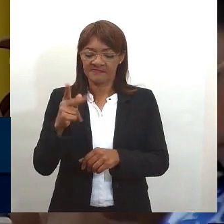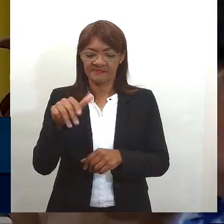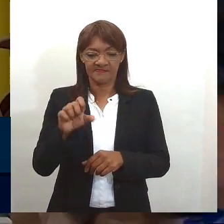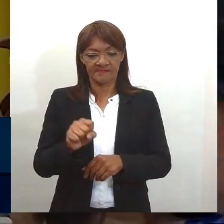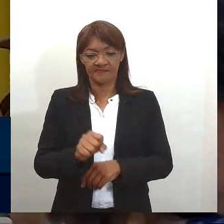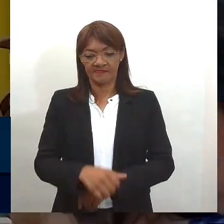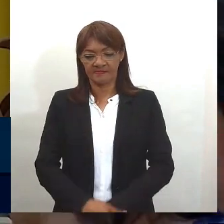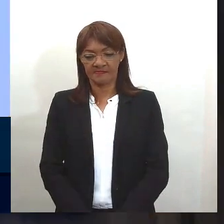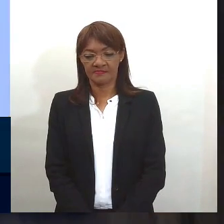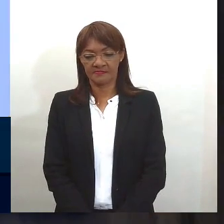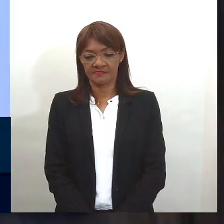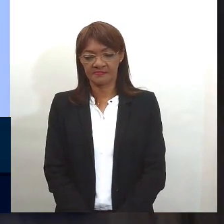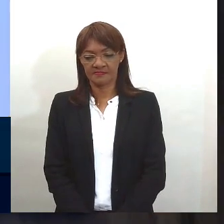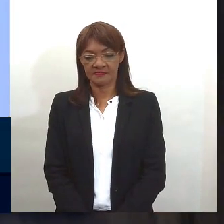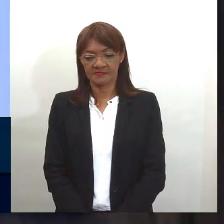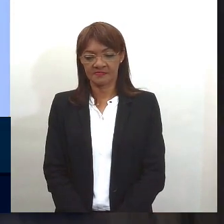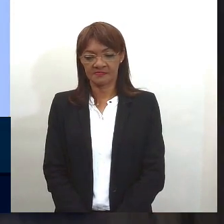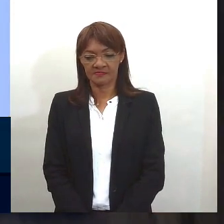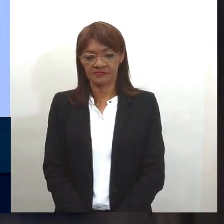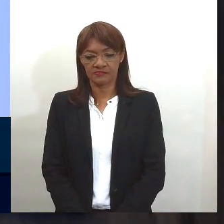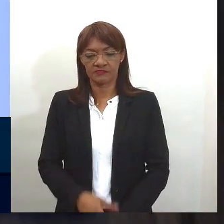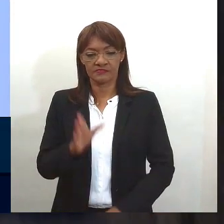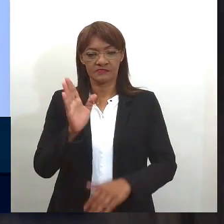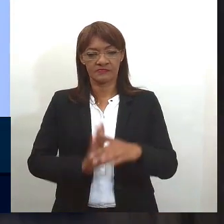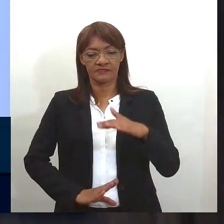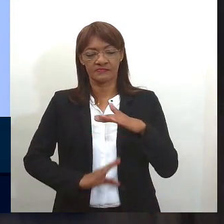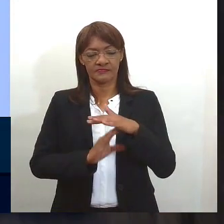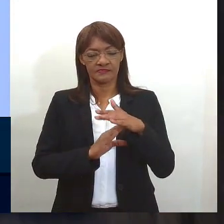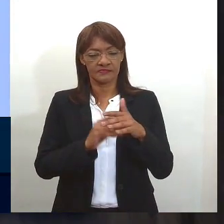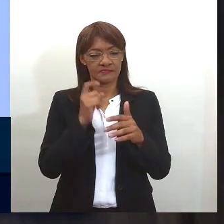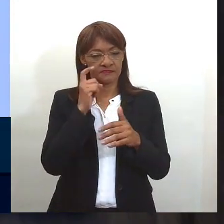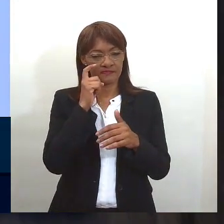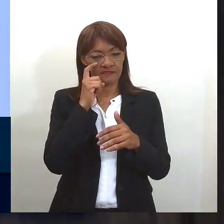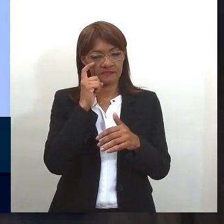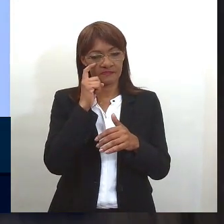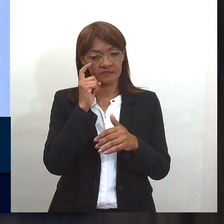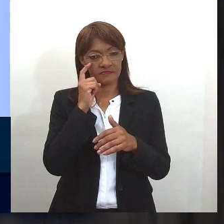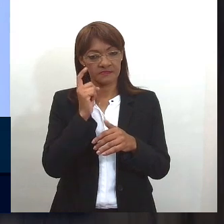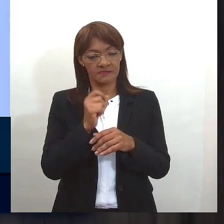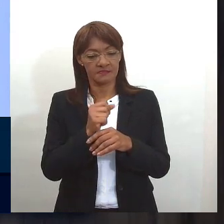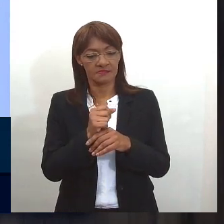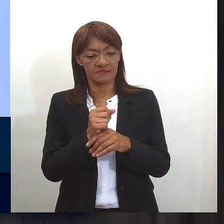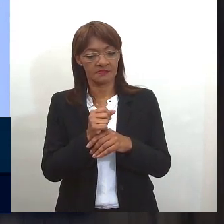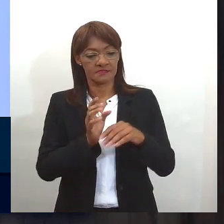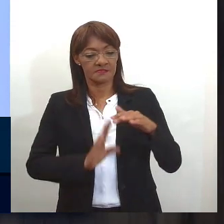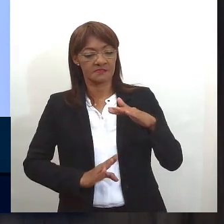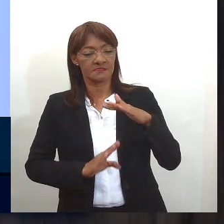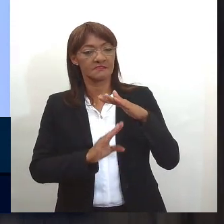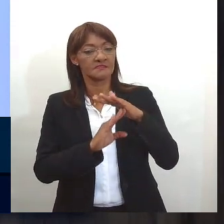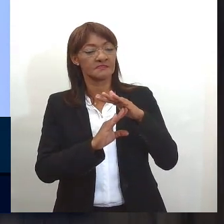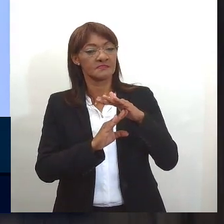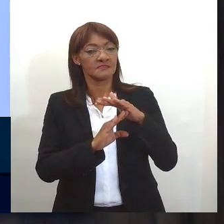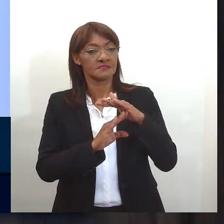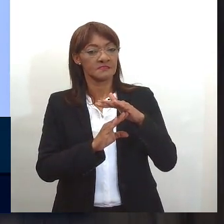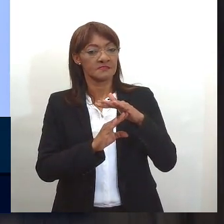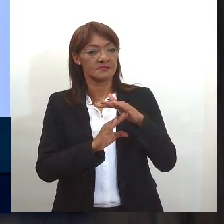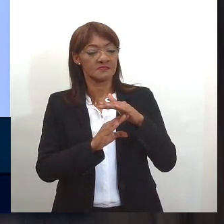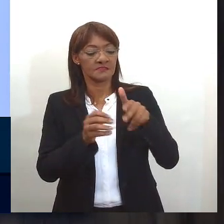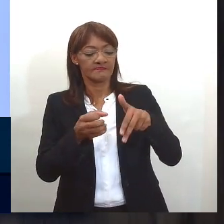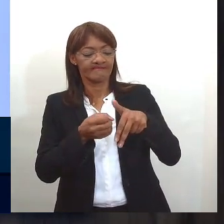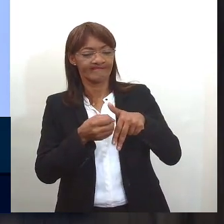Limites. A gente cumpre o limite para despesa de educação constitucional